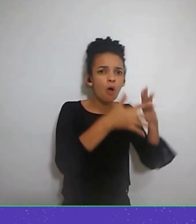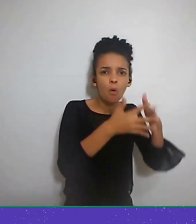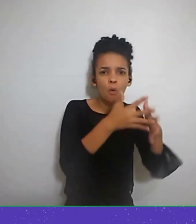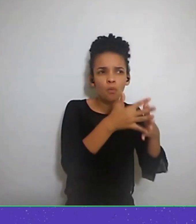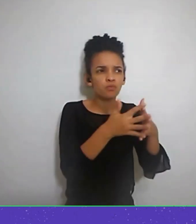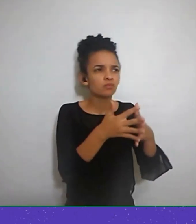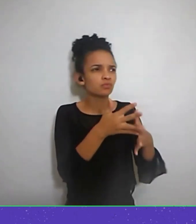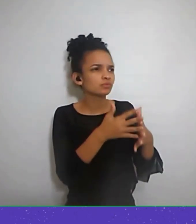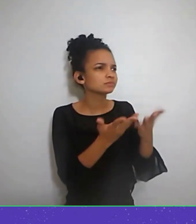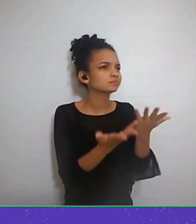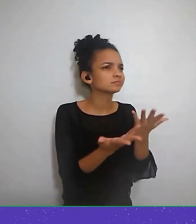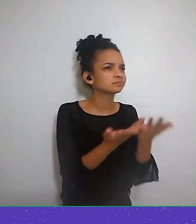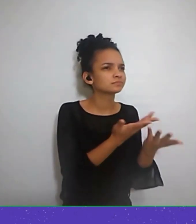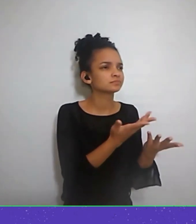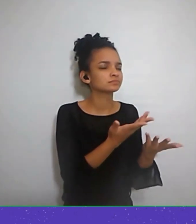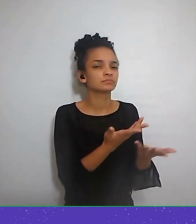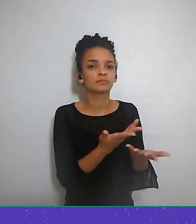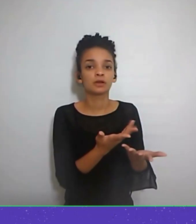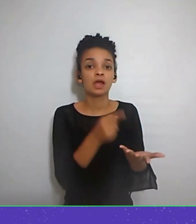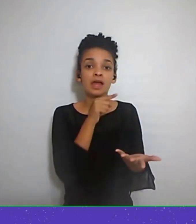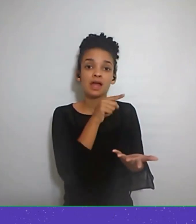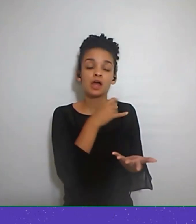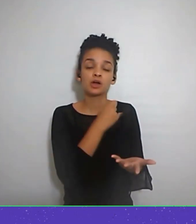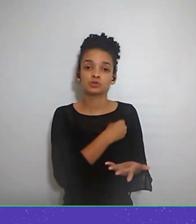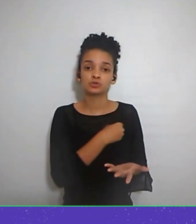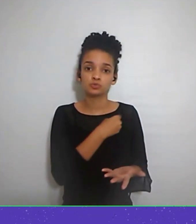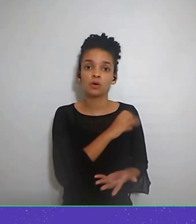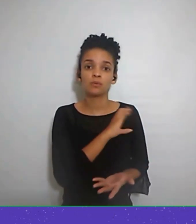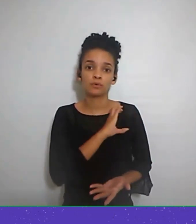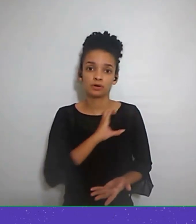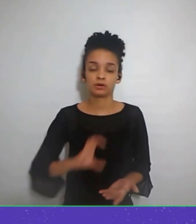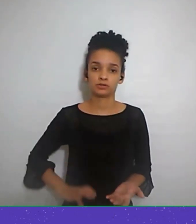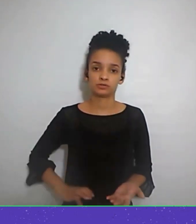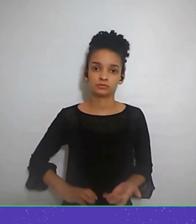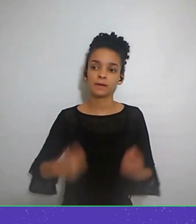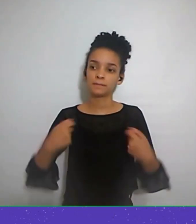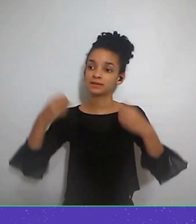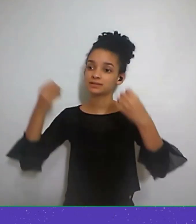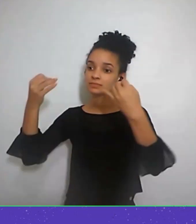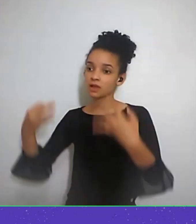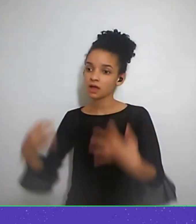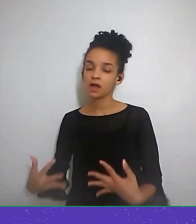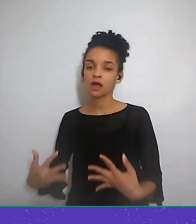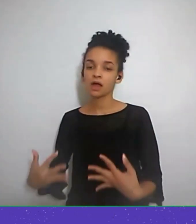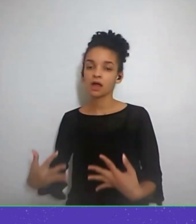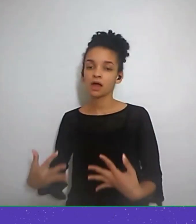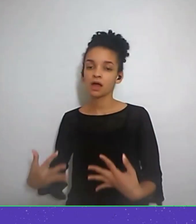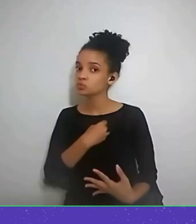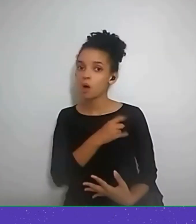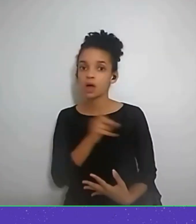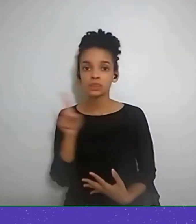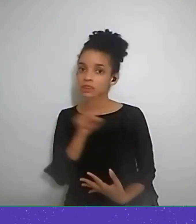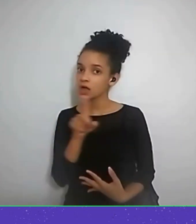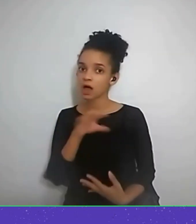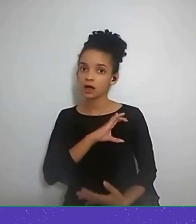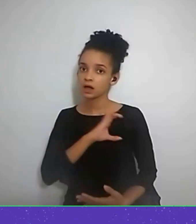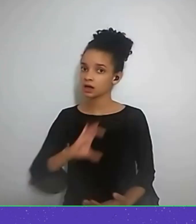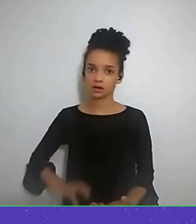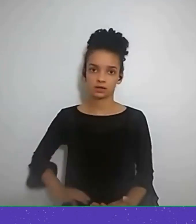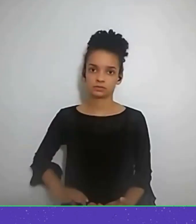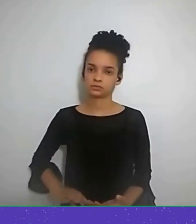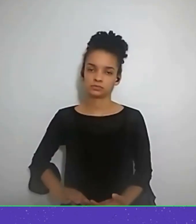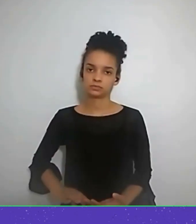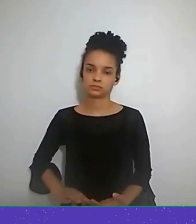era o Cristo. Ele precisava explicar que João não era o Cristo. Portanto,